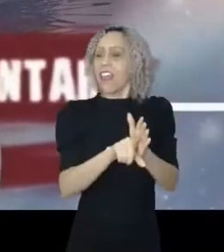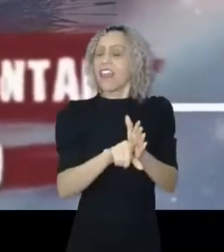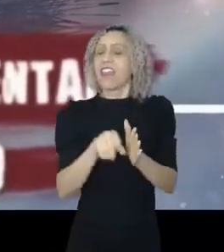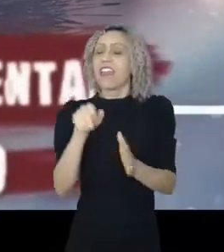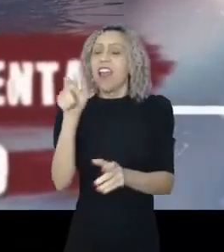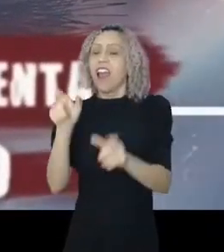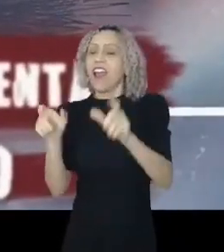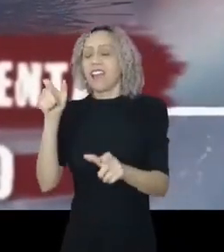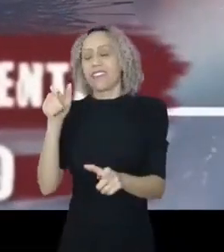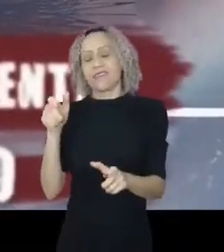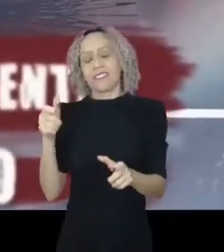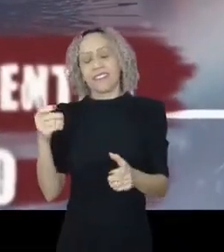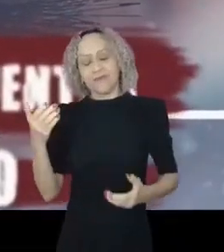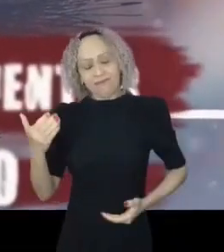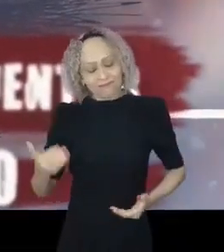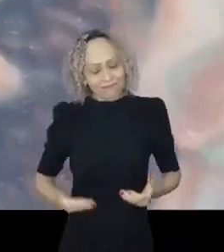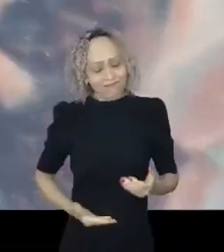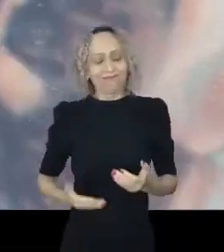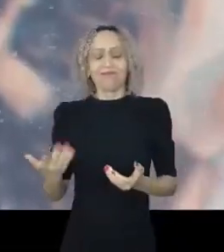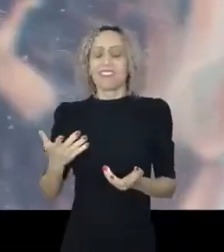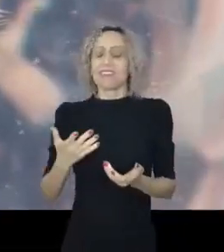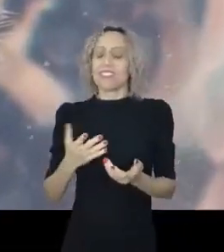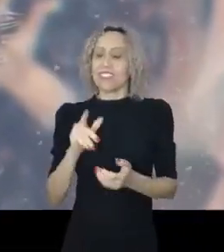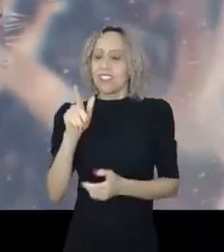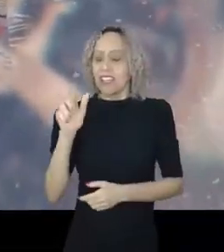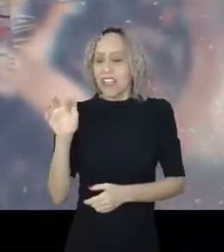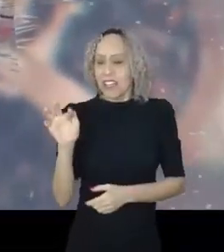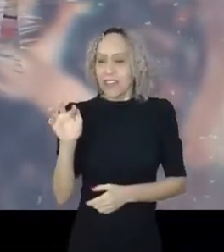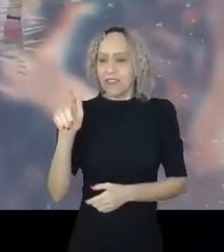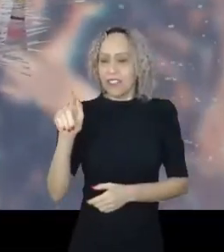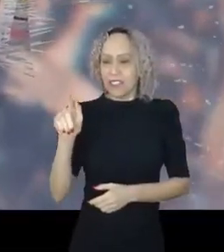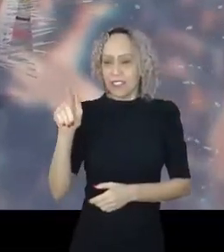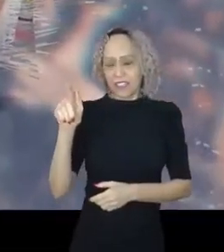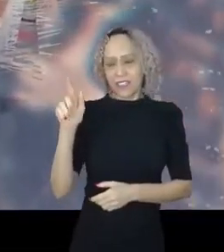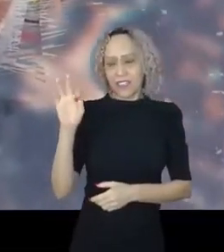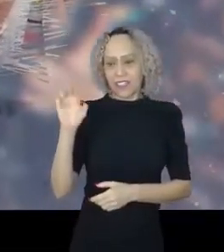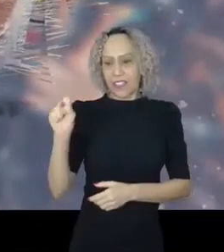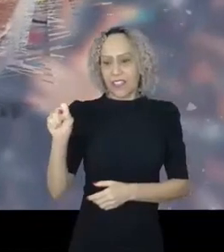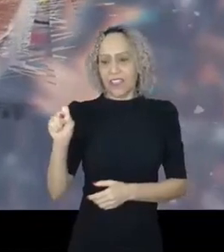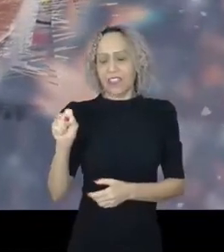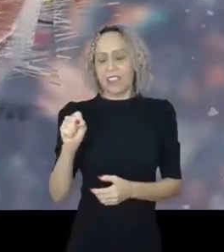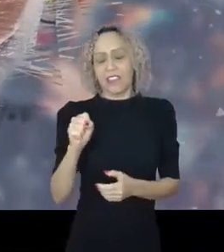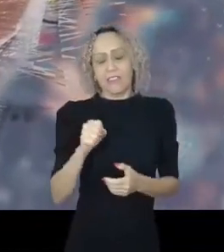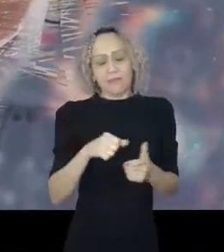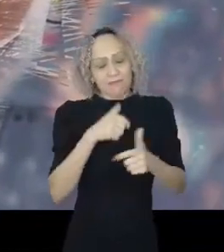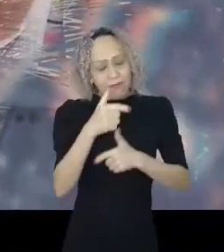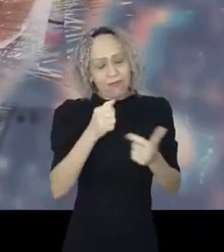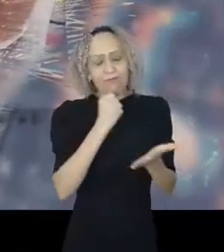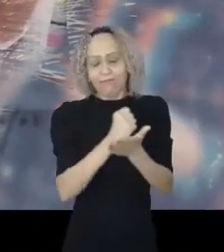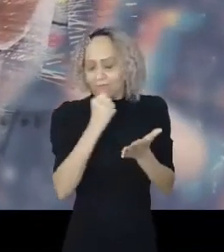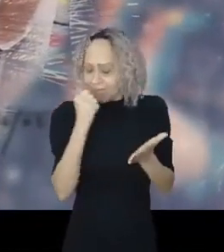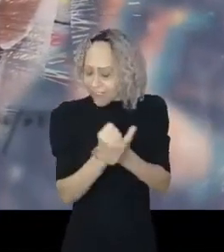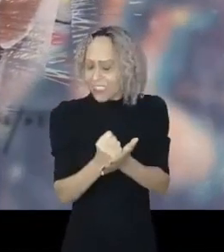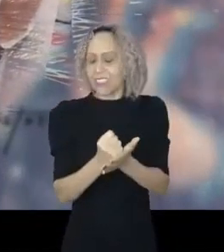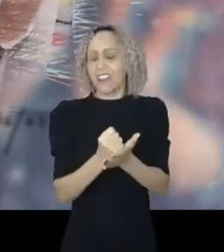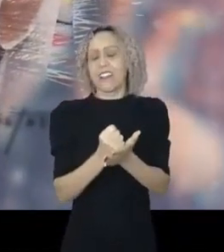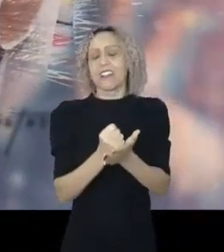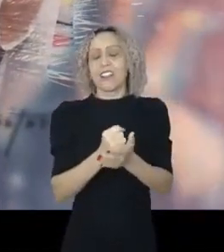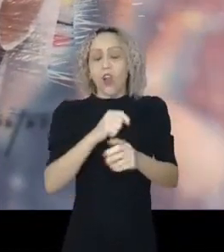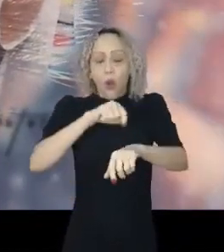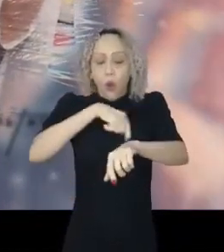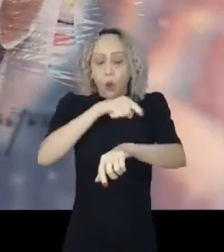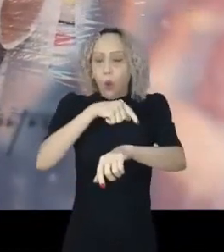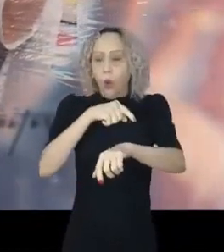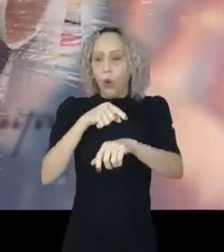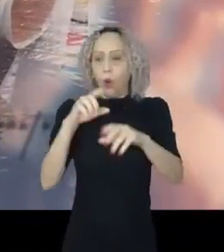como FGTS, jornada de trabalho fixada, pagamento de horas extras, seguro-desemprego, adicional noturno e